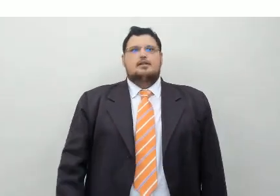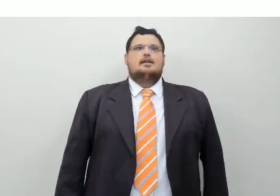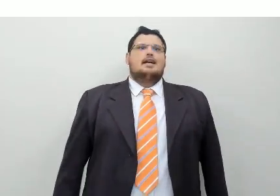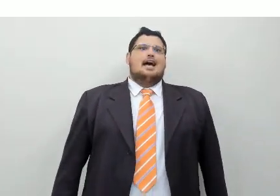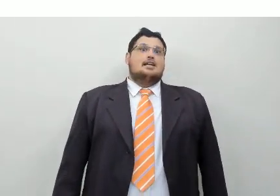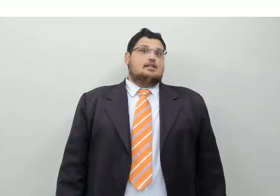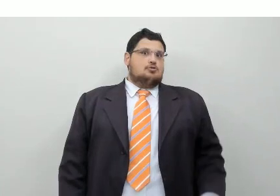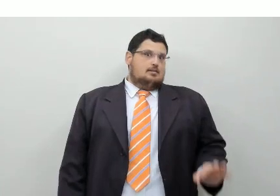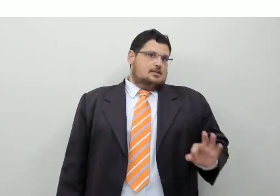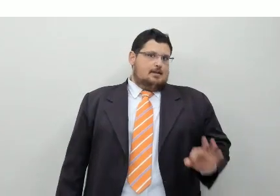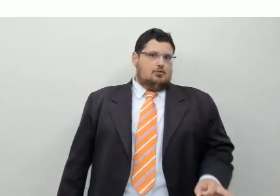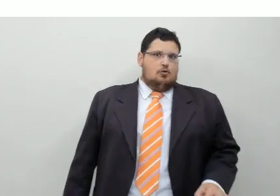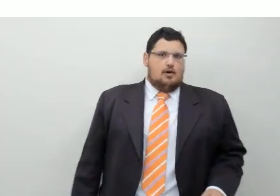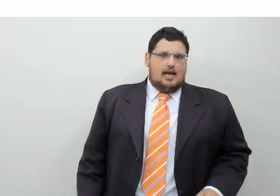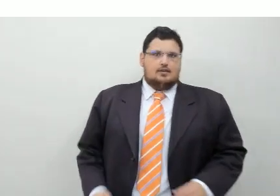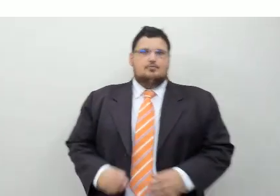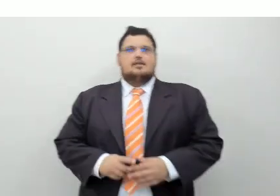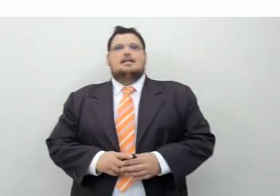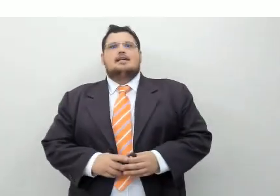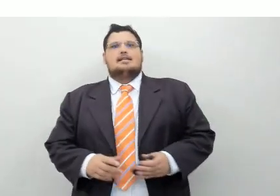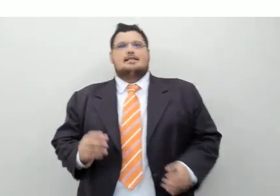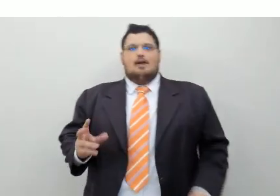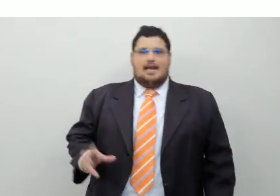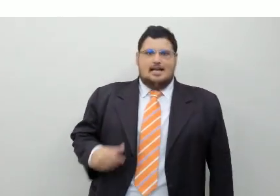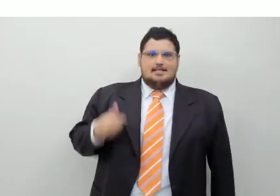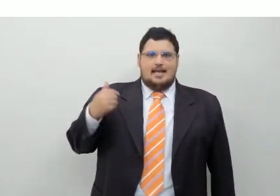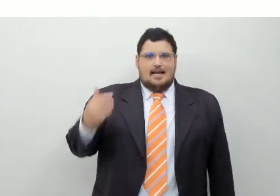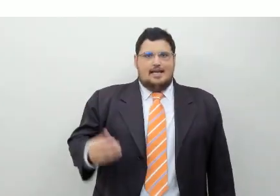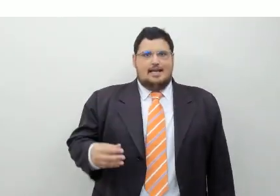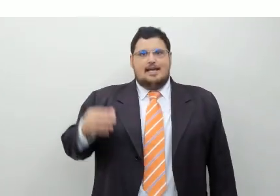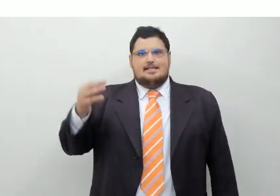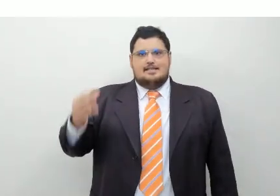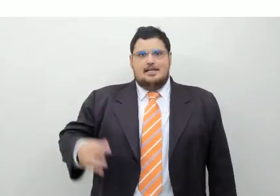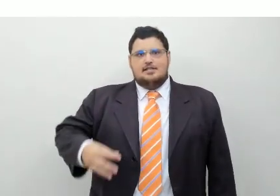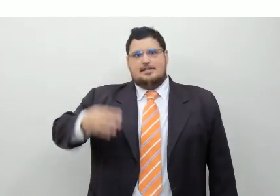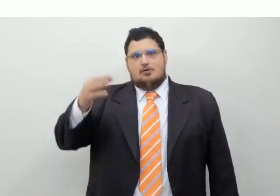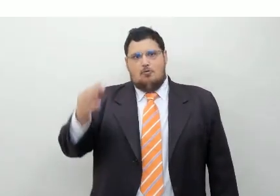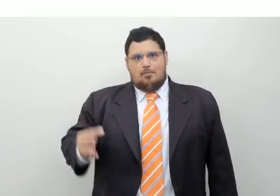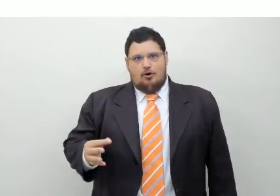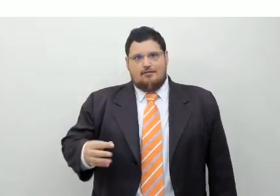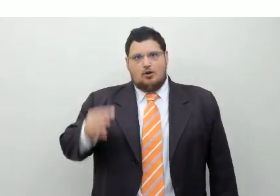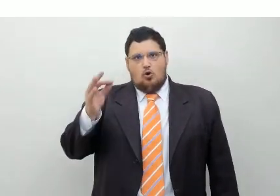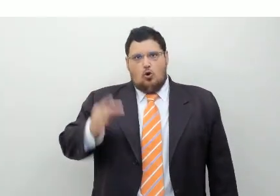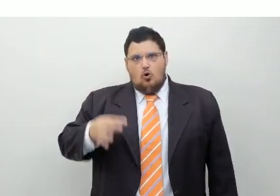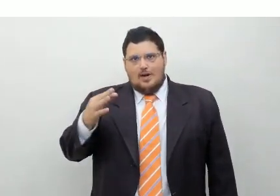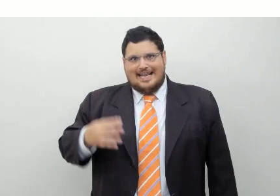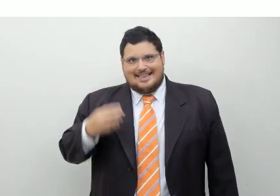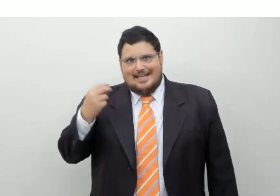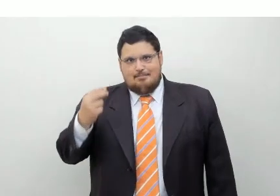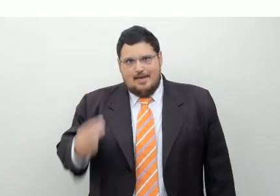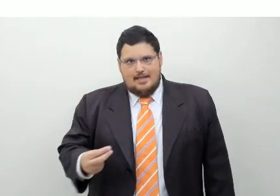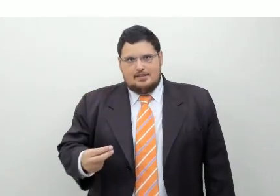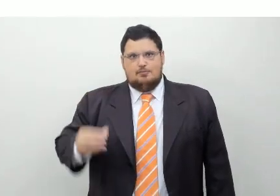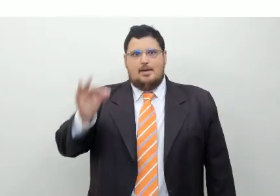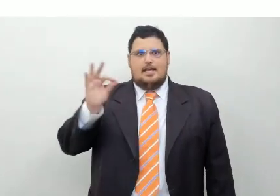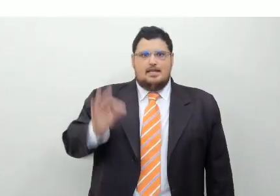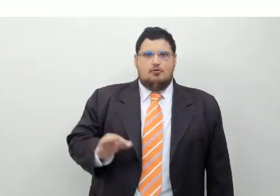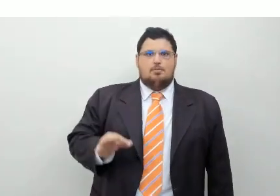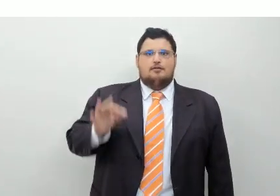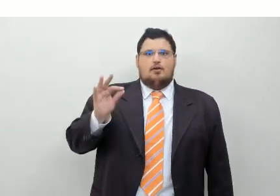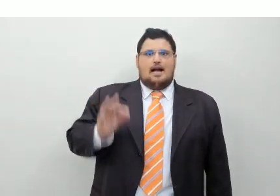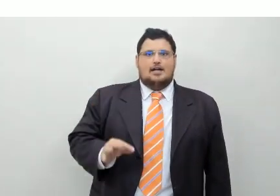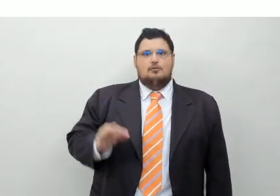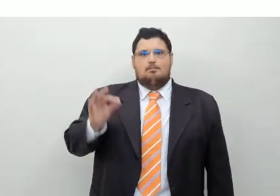dano. A gente tem os crimes de perigo concreto, que são aqueles em que a lei exige que se comprove concretamente o